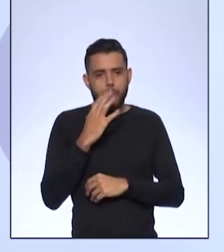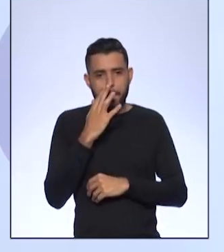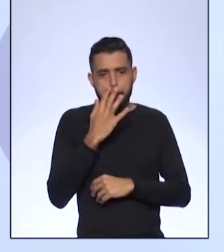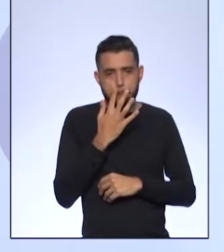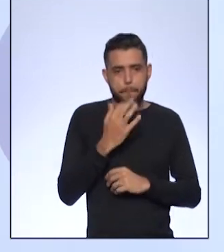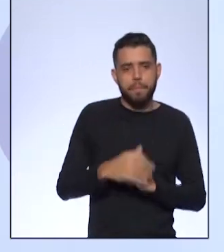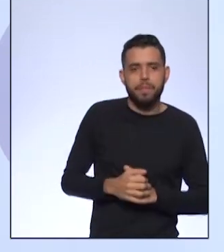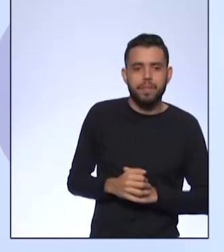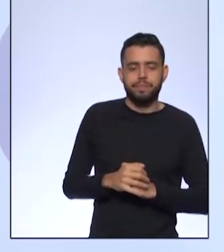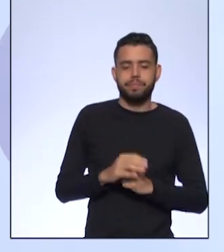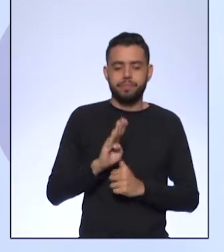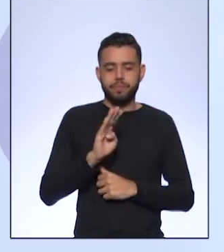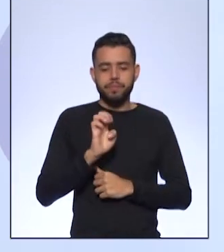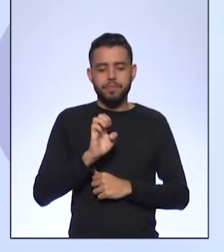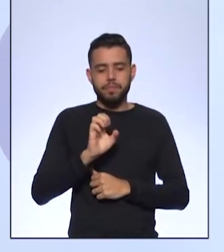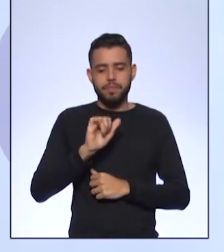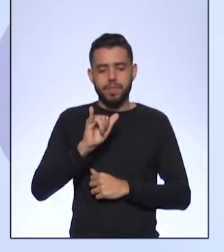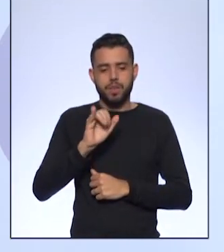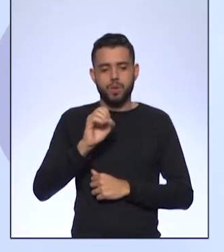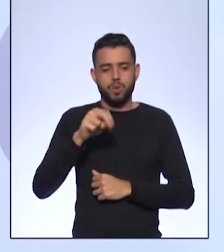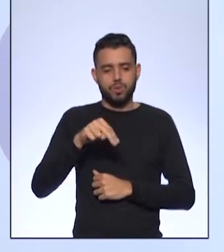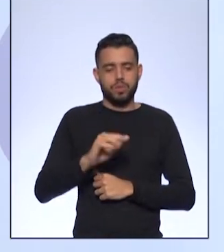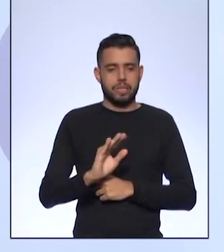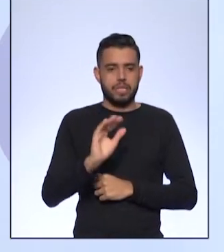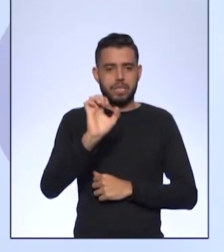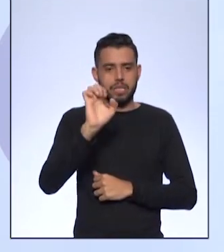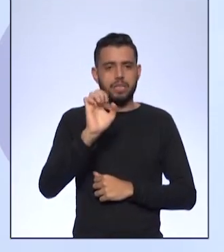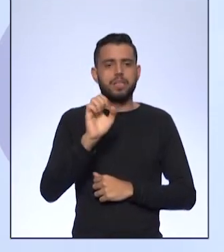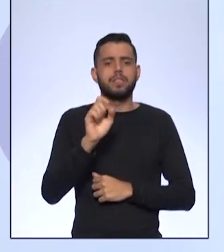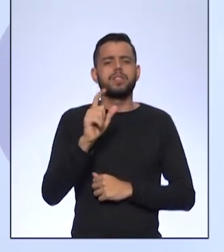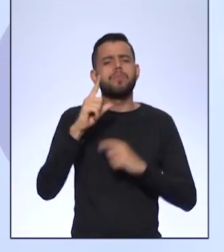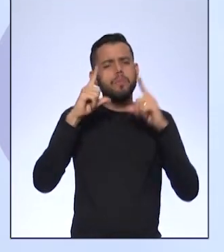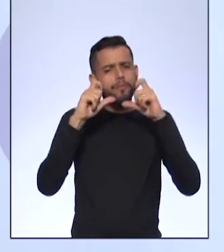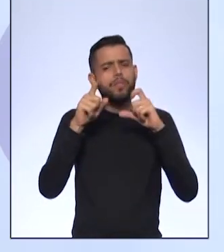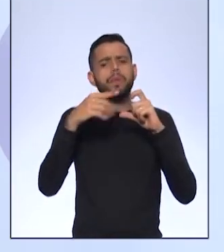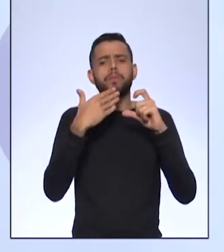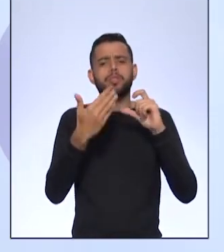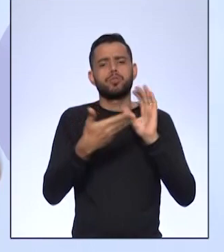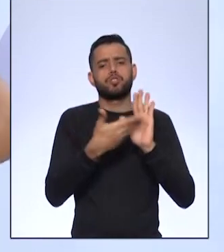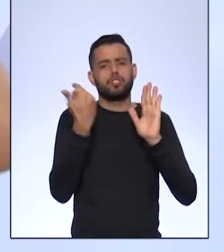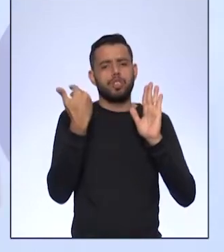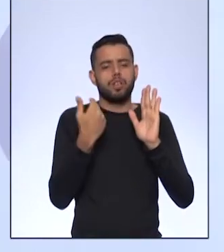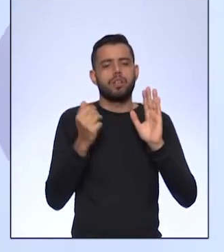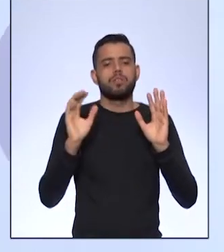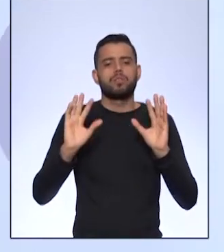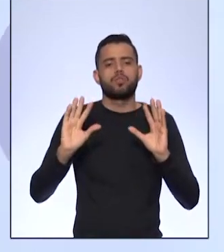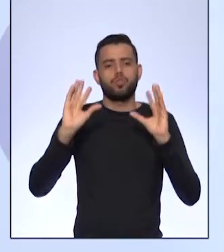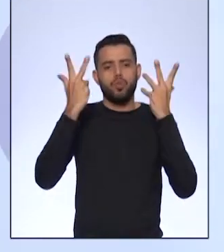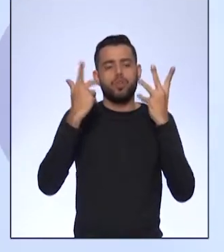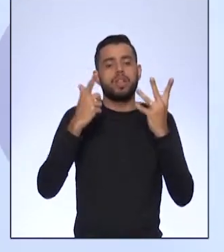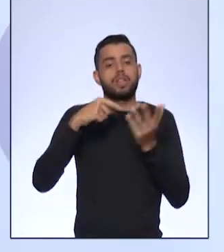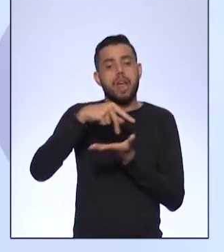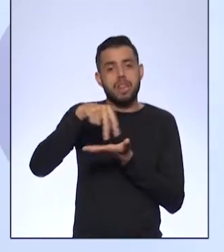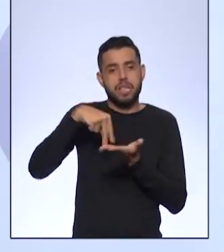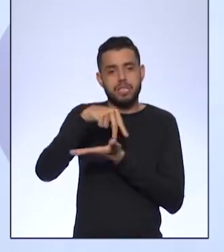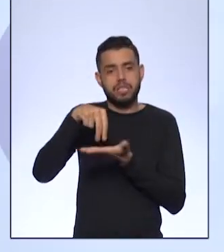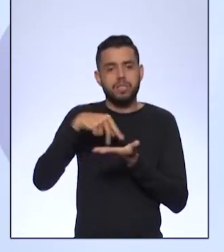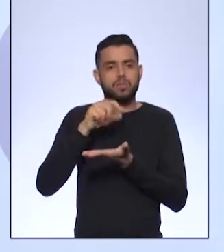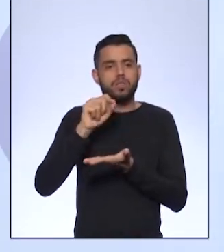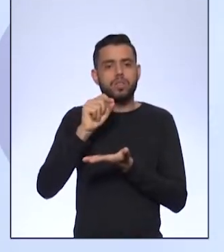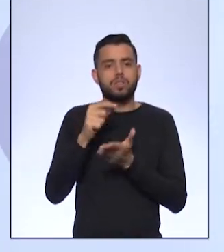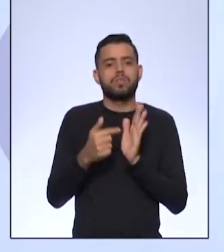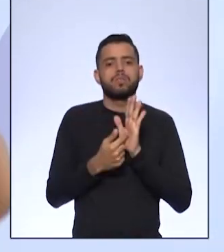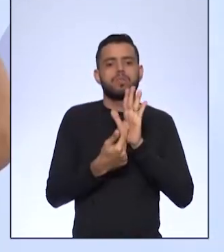a Beyoncé tem uma foto dela que ela mandou tirar da internet. Que é uma foto num show que ela está fazendo uma coreografia e ela